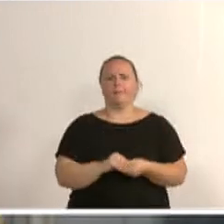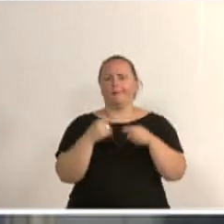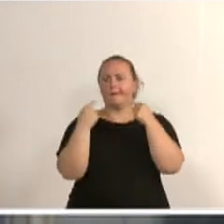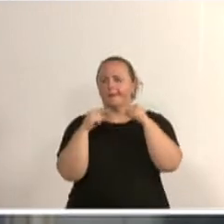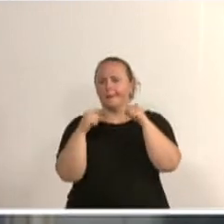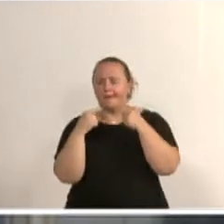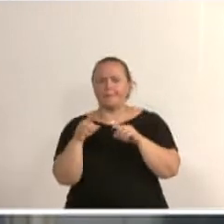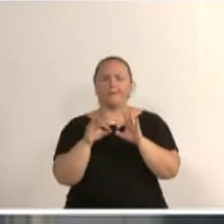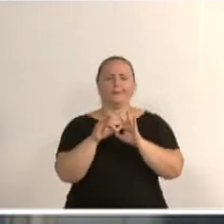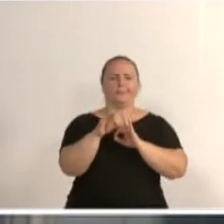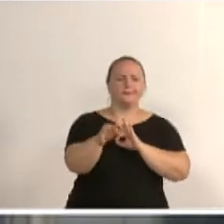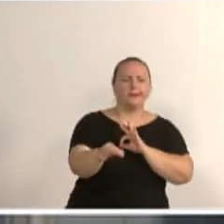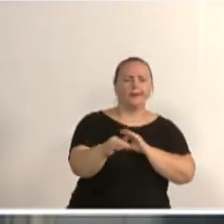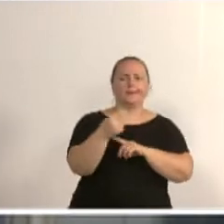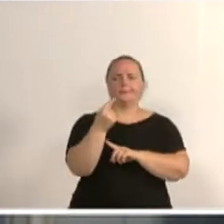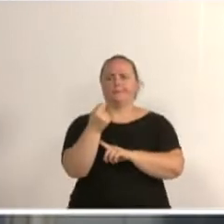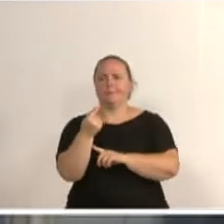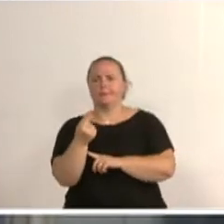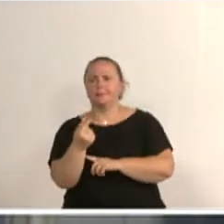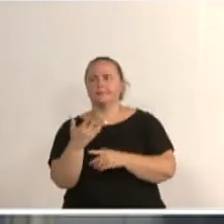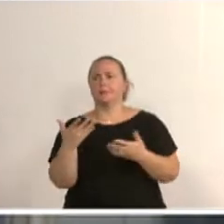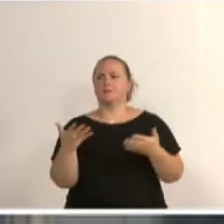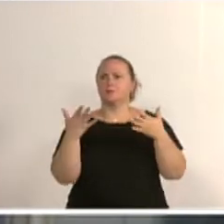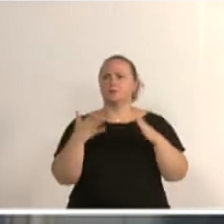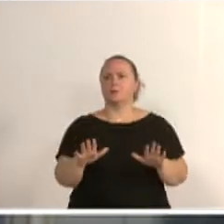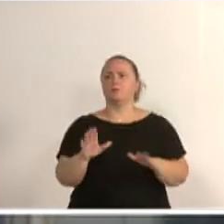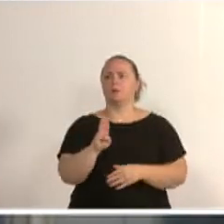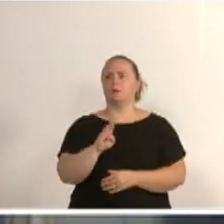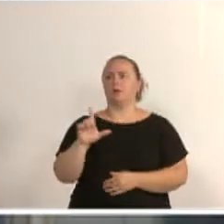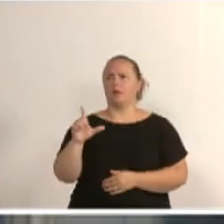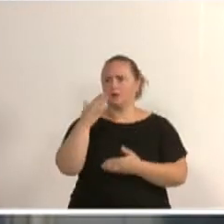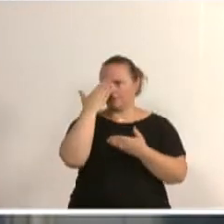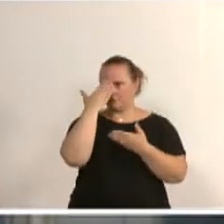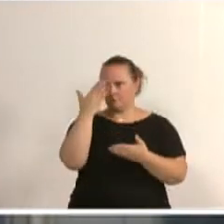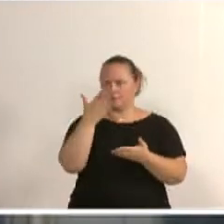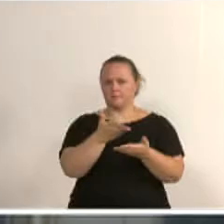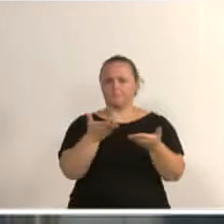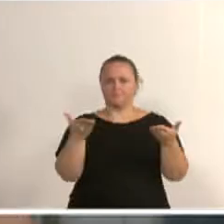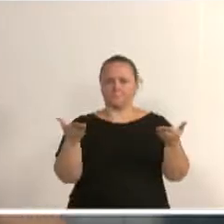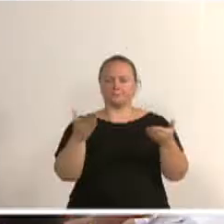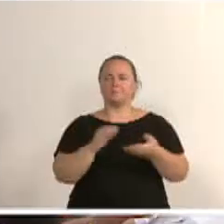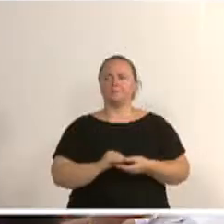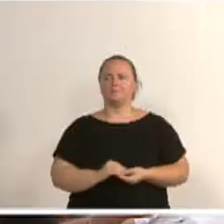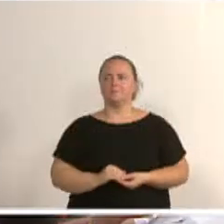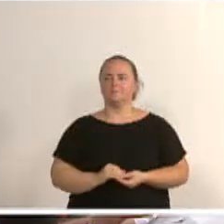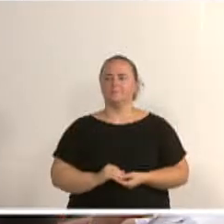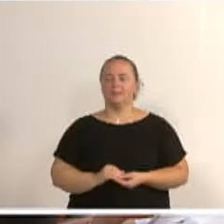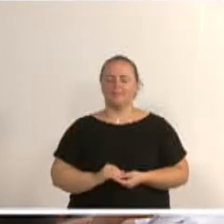da distância, tudo. É isso que eu não quero em Blumenau. Obrigado para vocês.